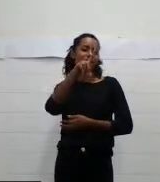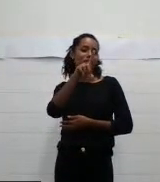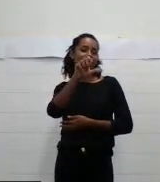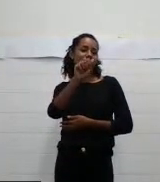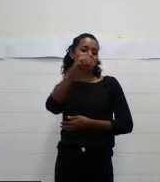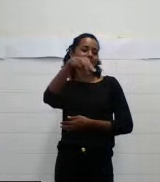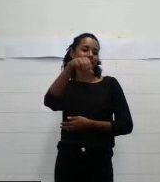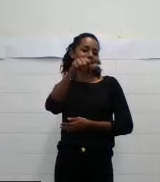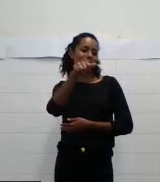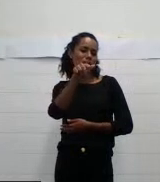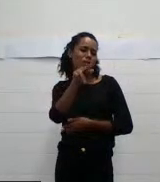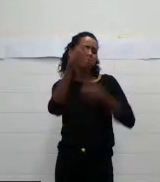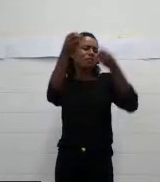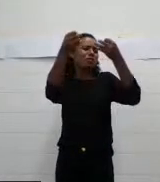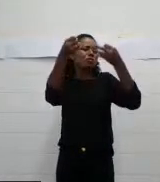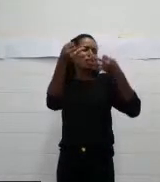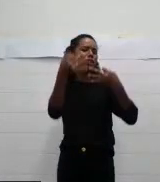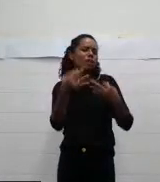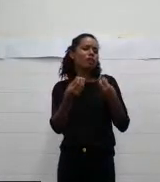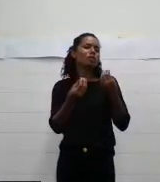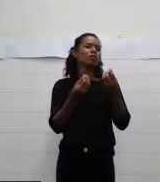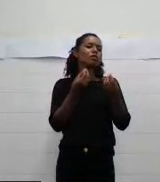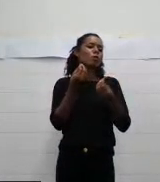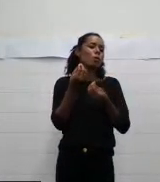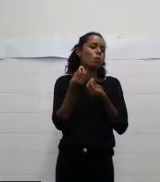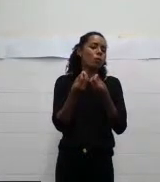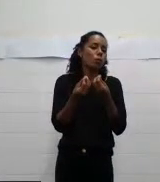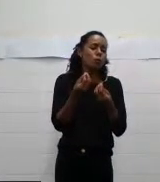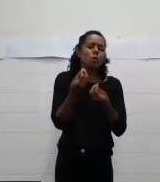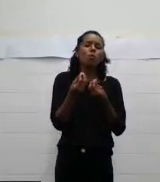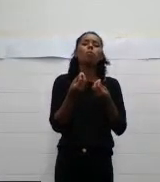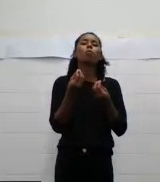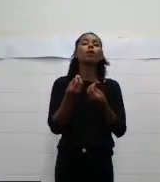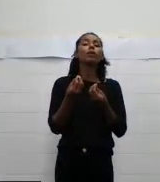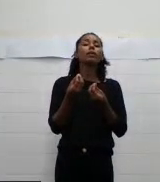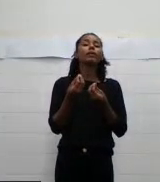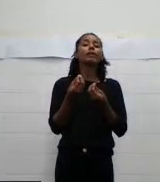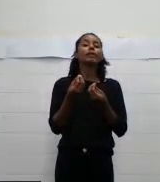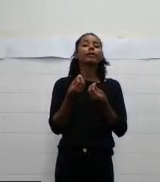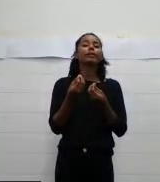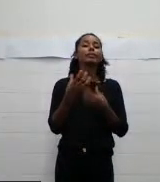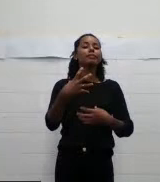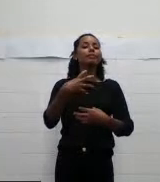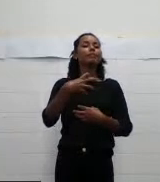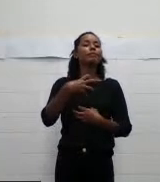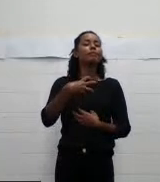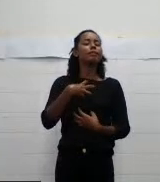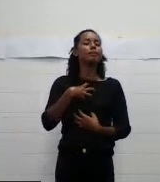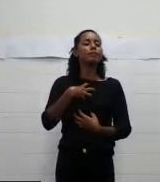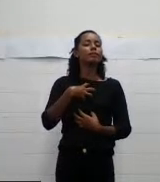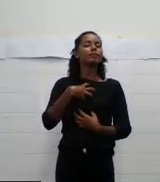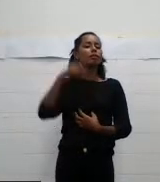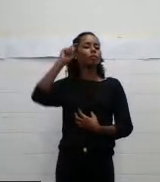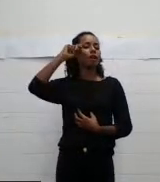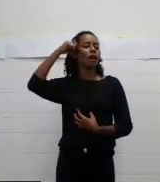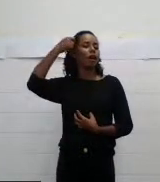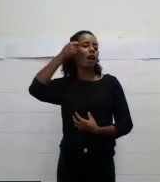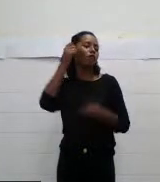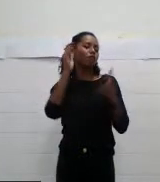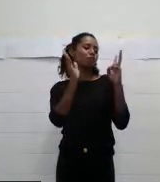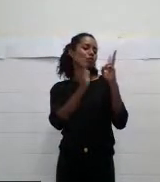um pouco mais como é que esse mundo afro-indígena, eu penso que na literatura ficou aí um